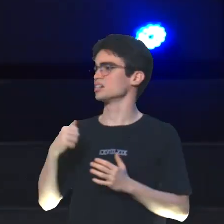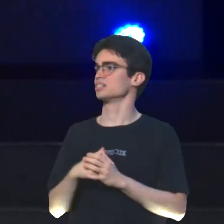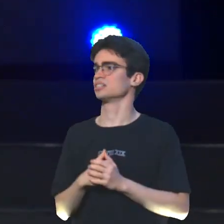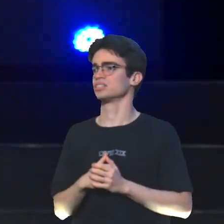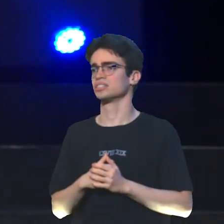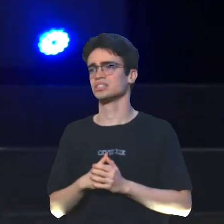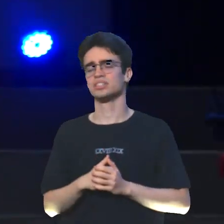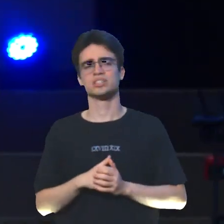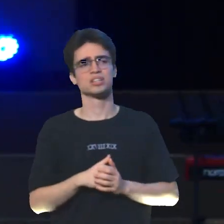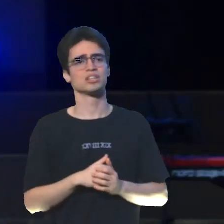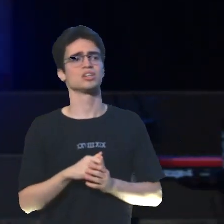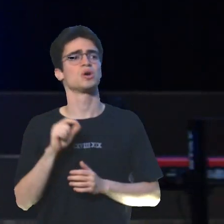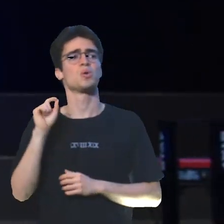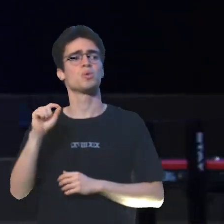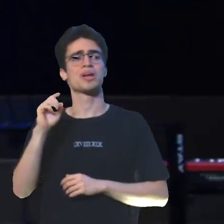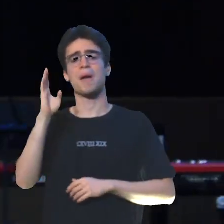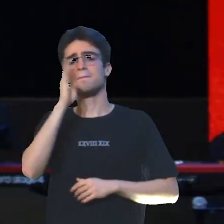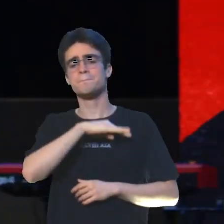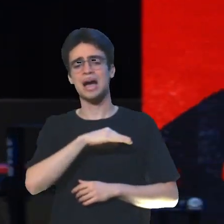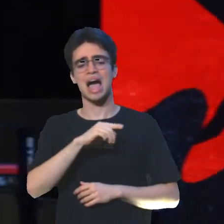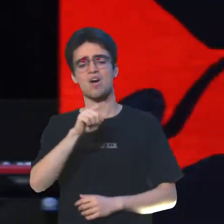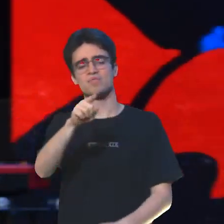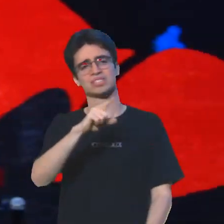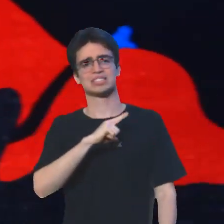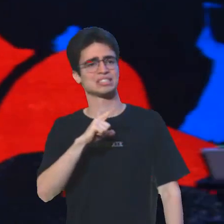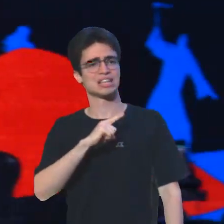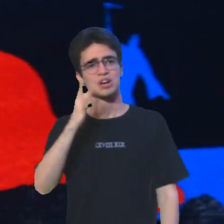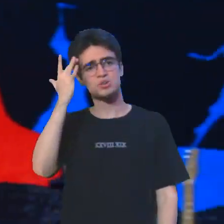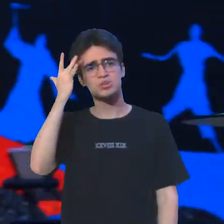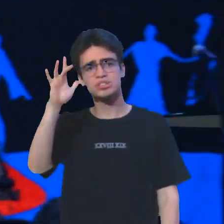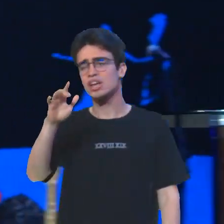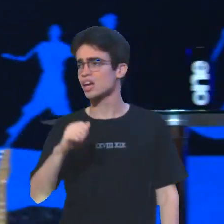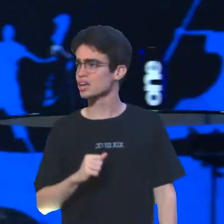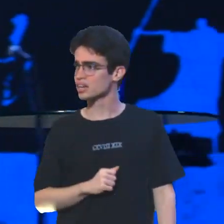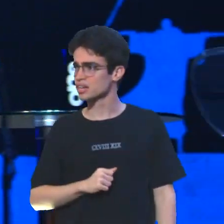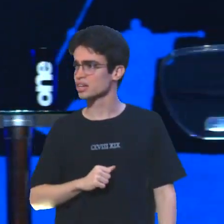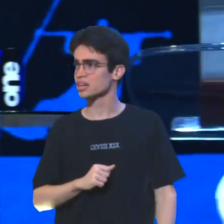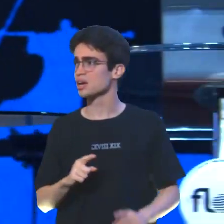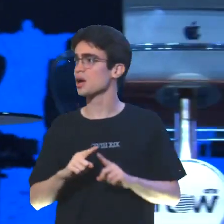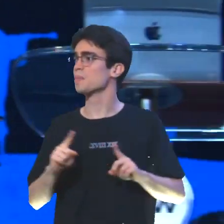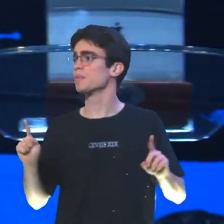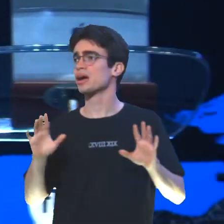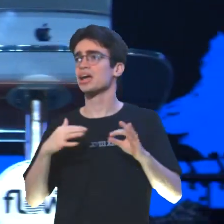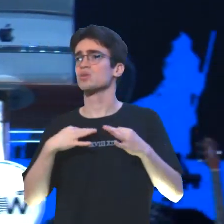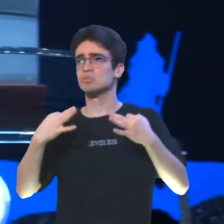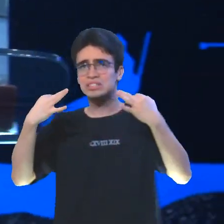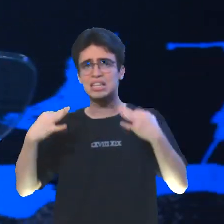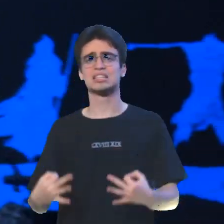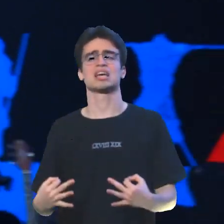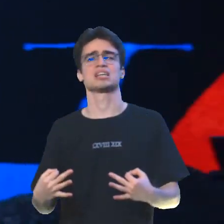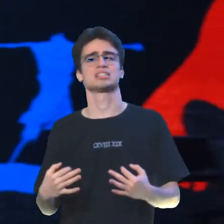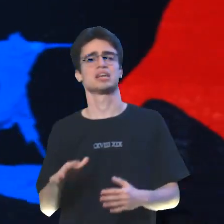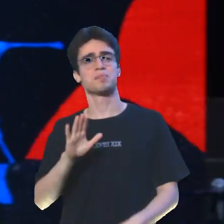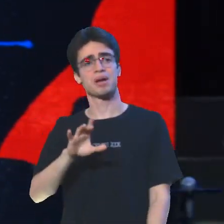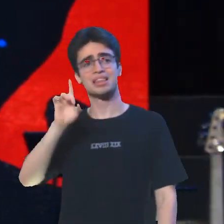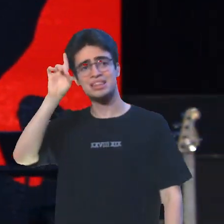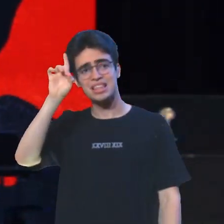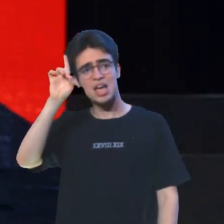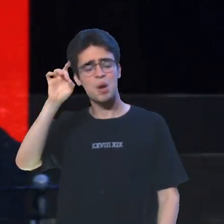quais são os mares que estão na sua vida. Mas eu tenho certeza que o Senhor